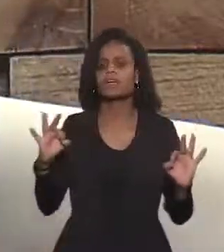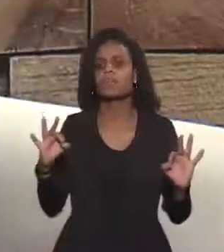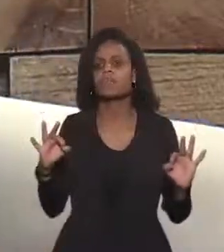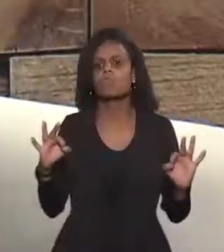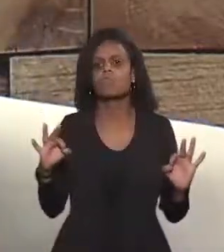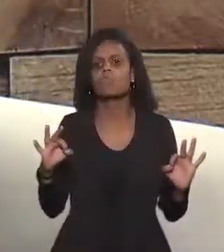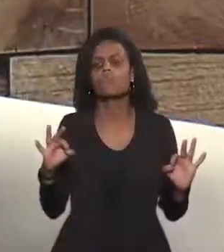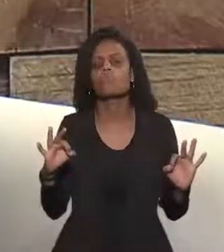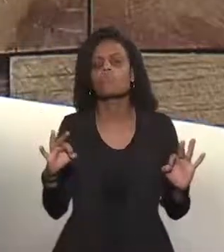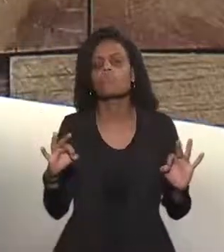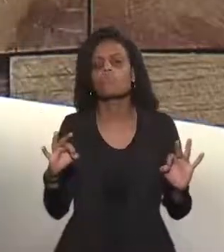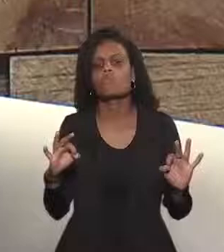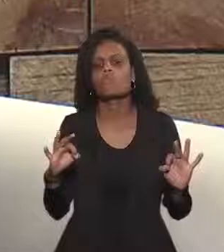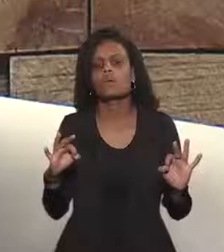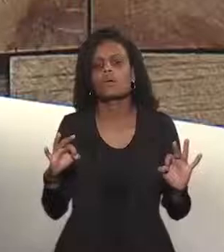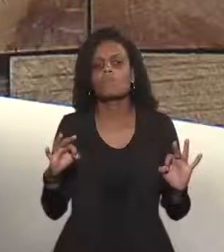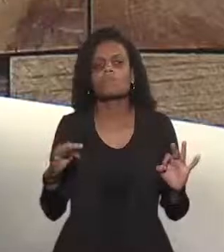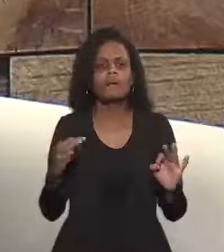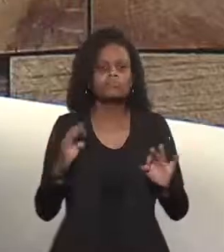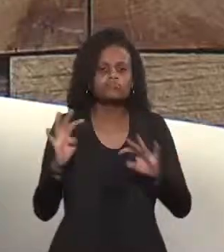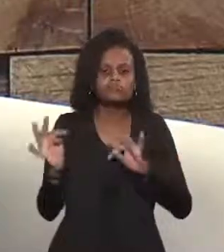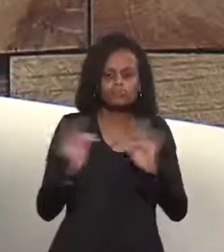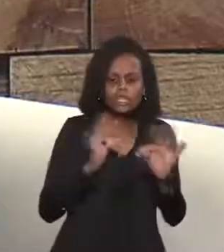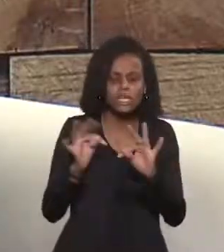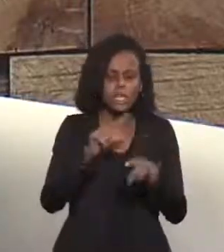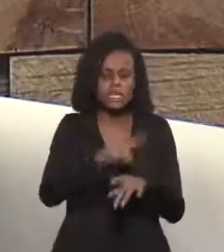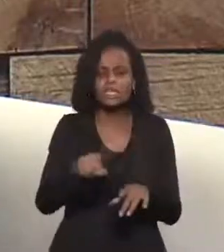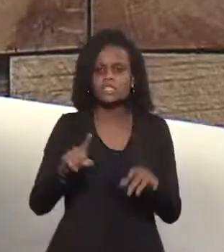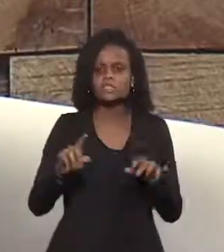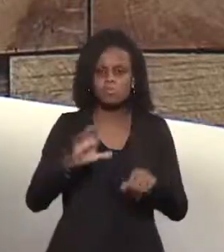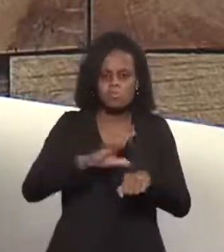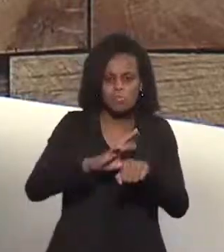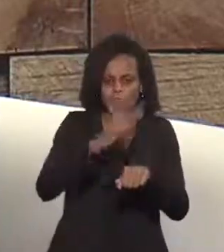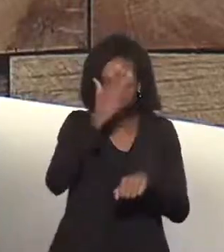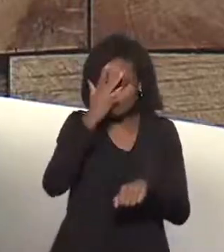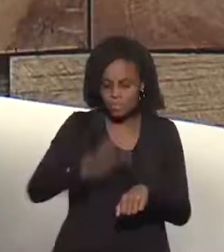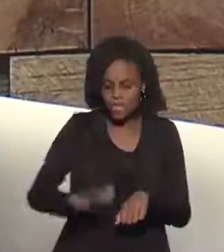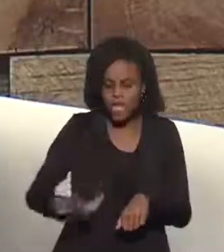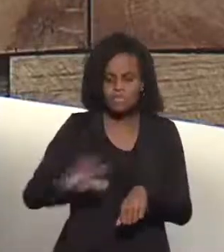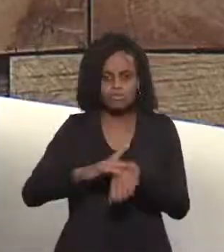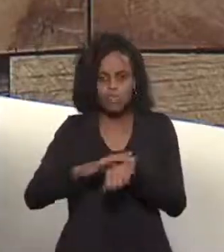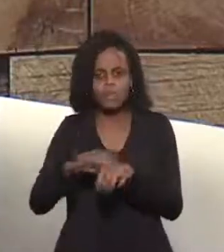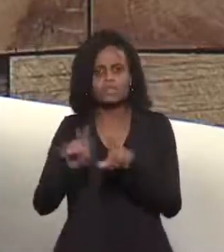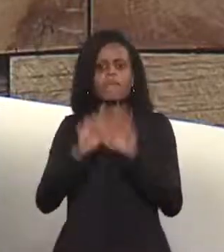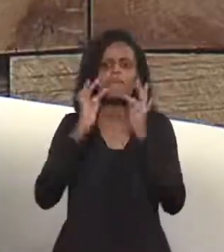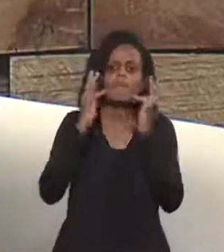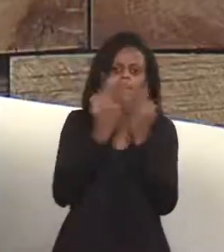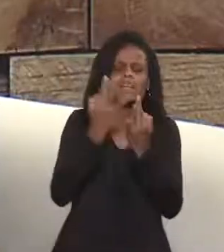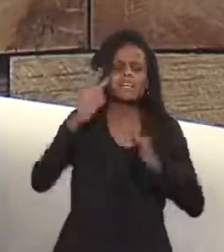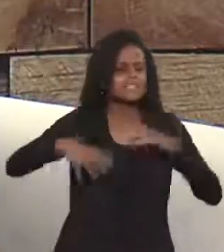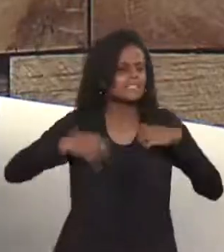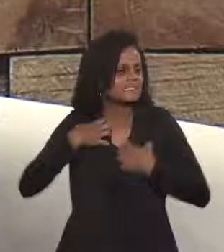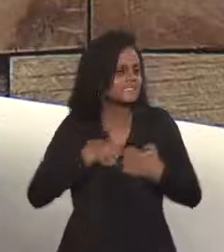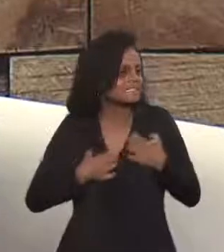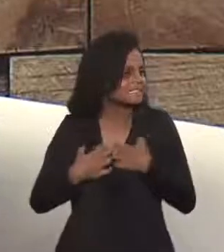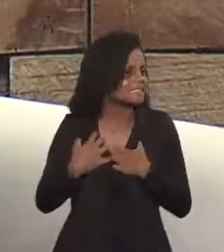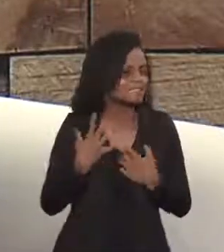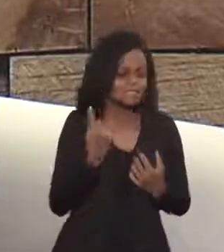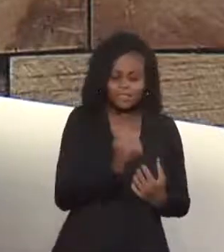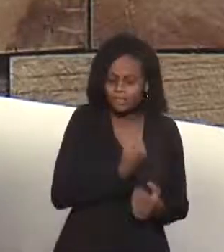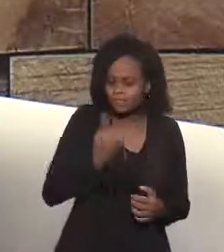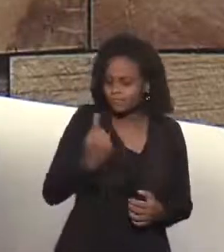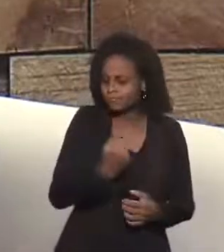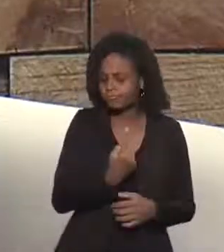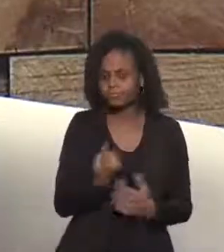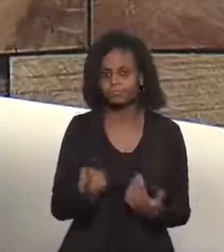especial para lidar com esses pacientes tão jovens, com essas famílias que muitas vezes estão desesperadas, né?